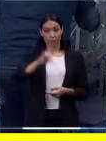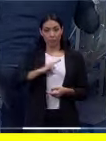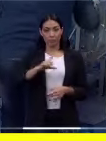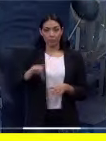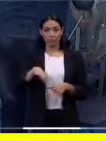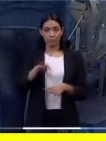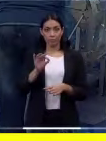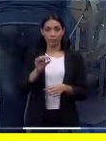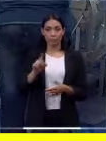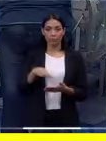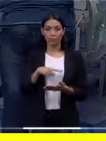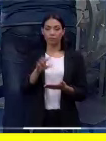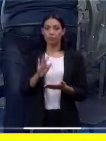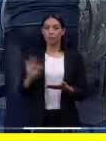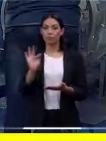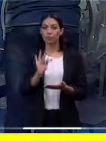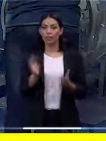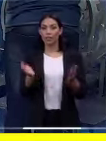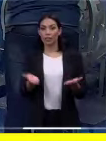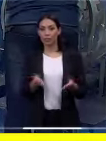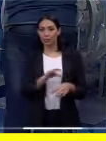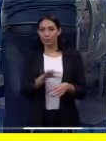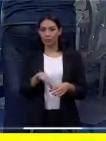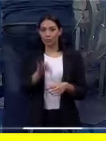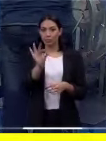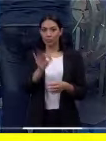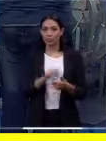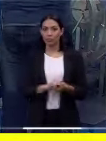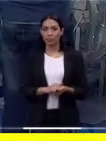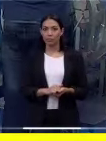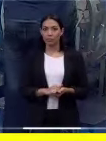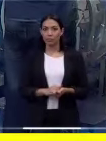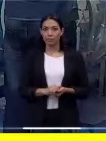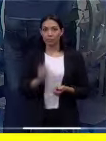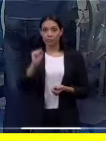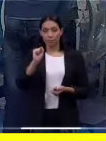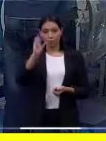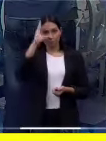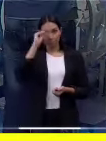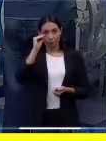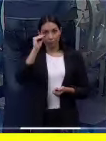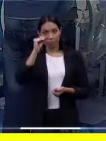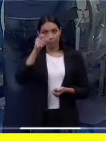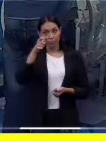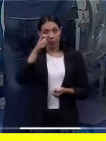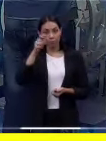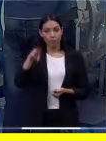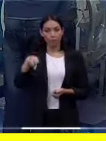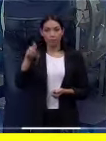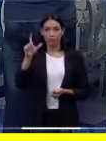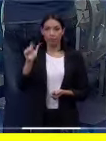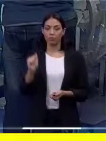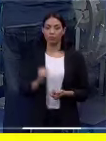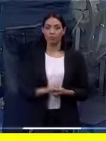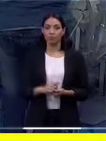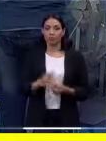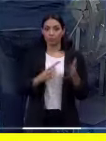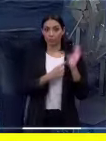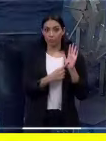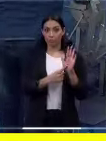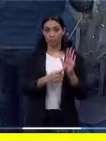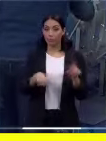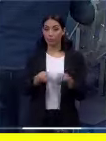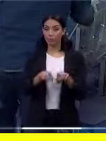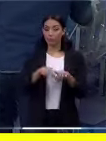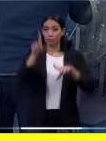o sorteio da Loteria Federal e agora os sorteios das 20 horas. Acompanhamos a Mega Sena, com transmissão também